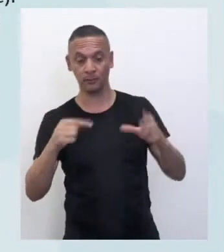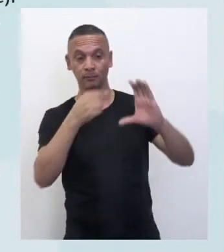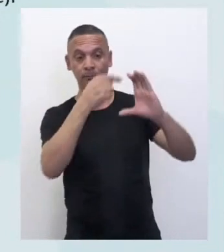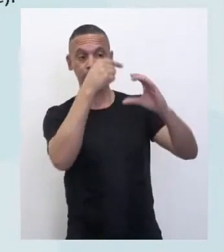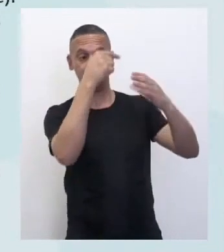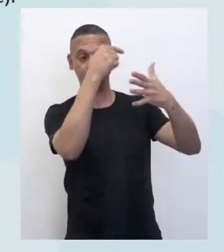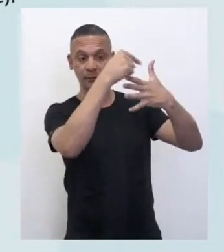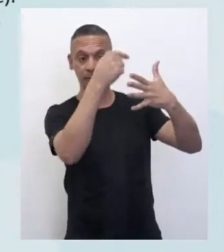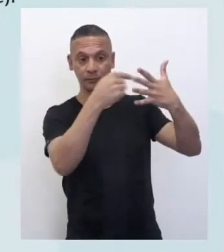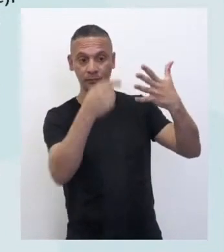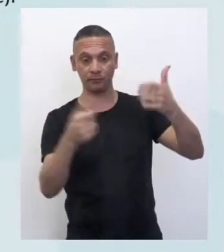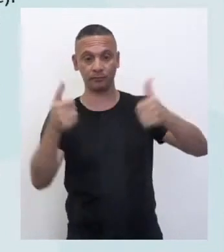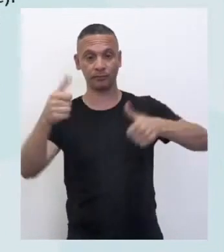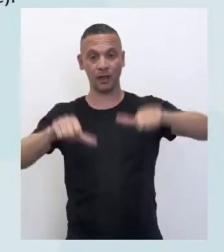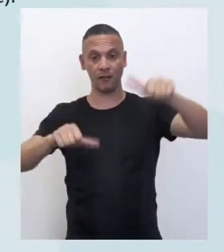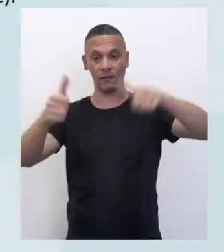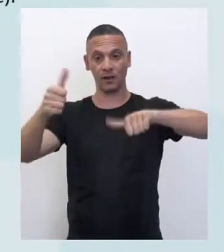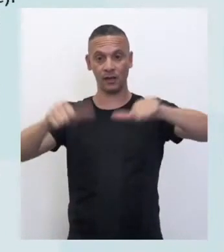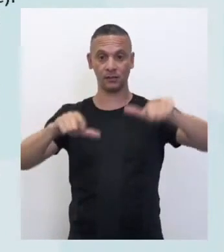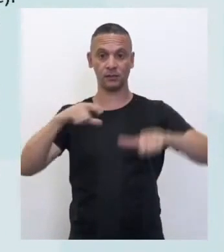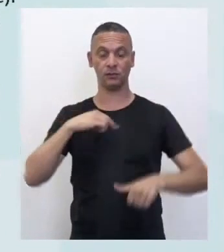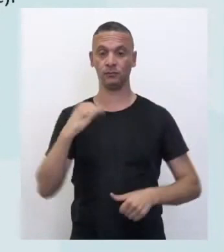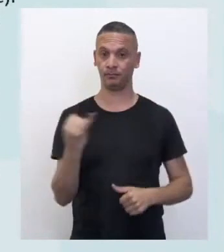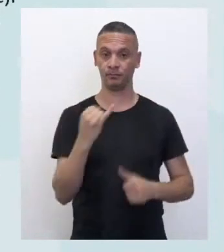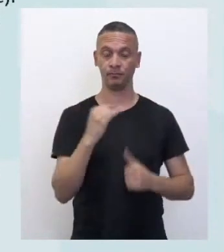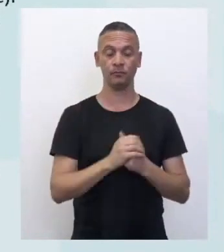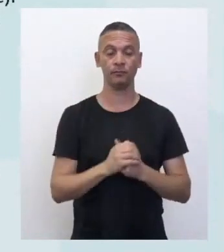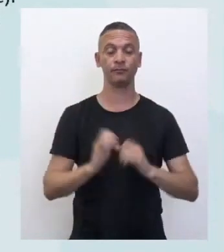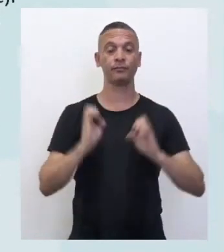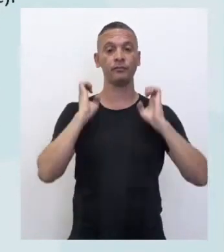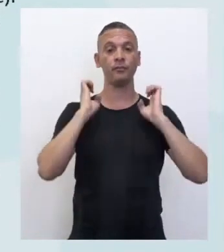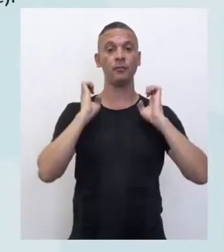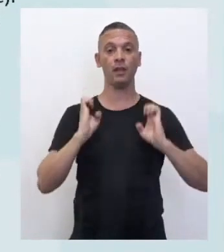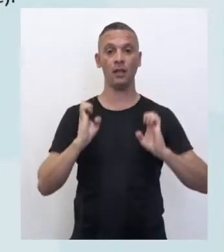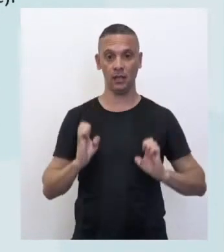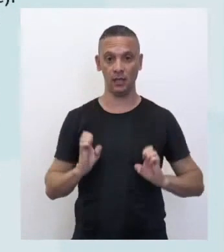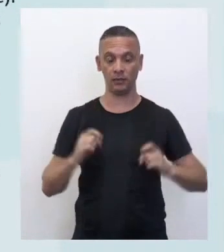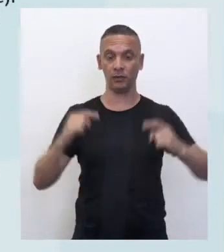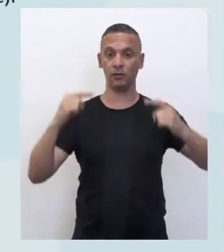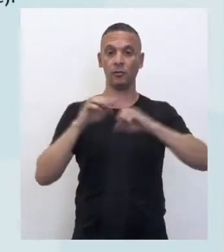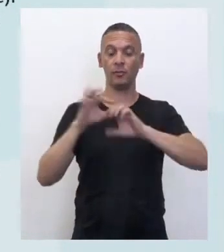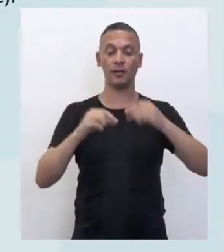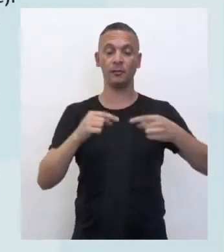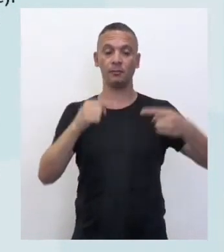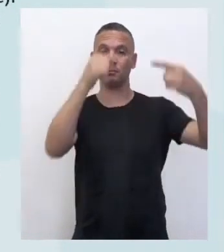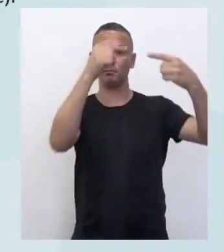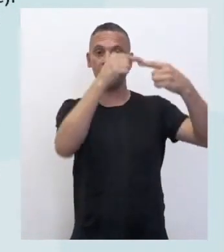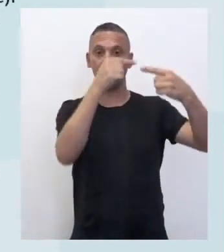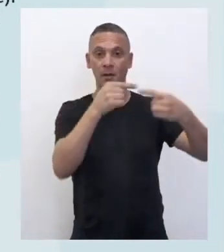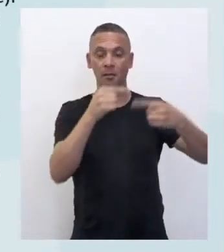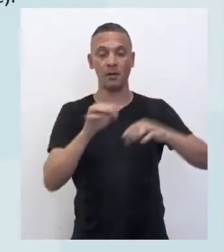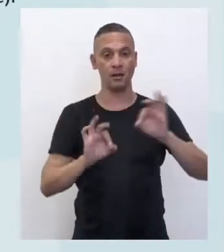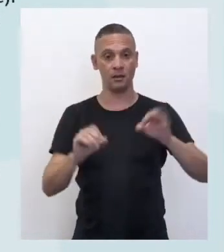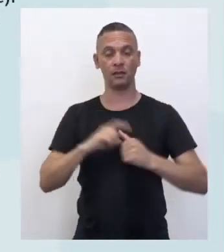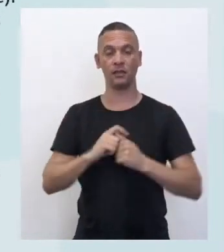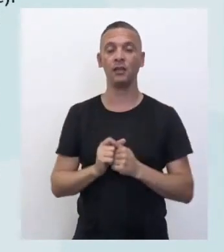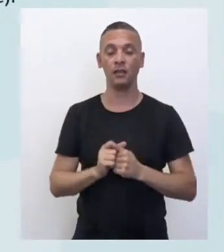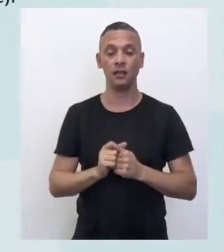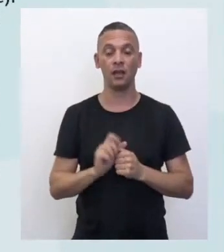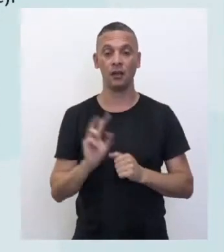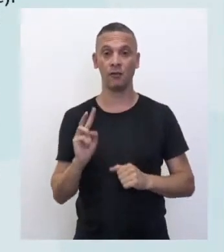para avaliação. Assim, dentro da ética, eles atuam como princípios. Ou seja, os